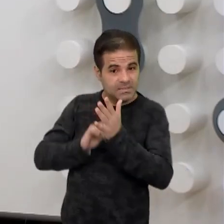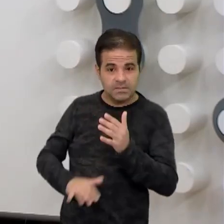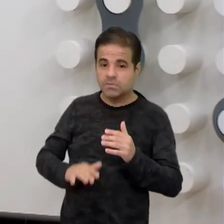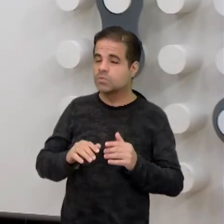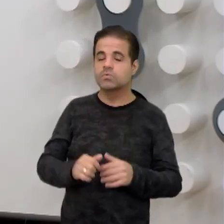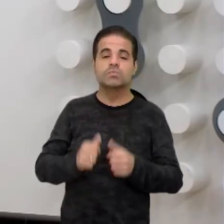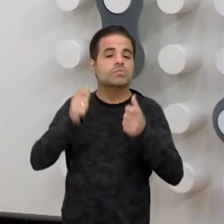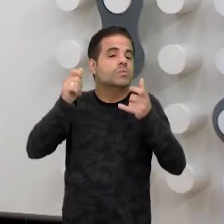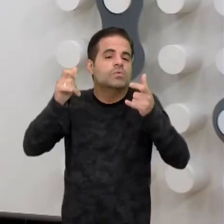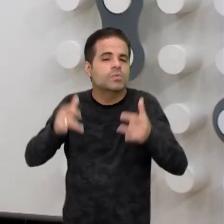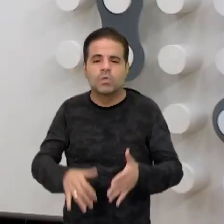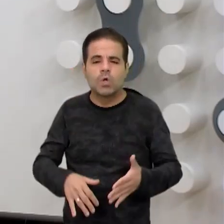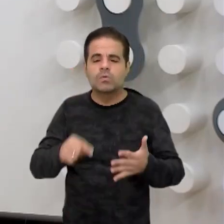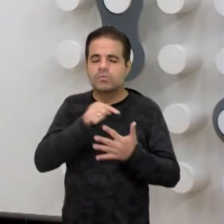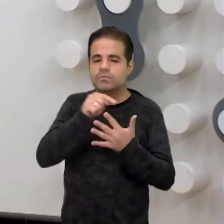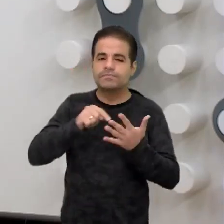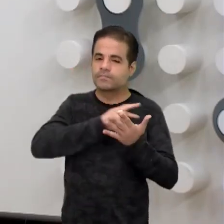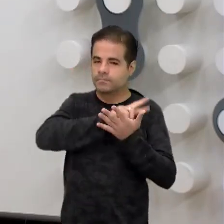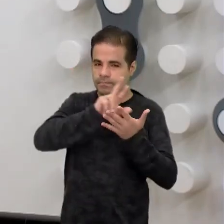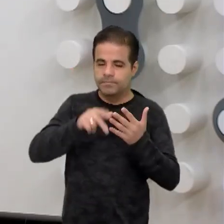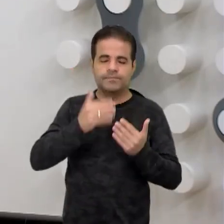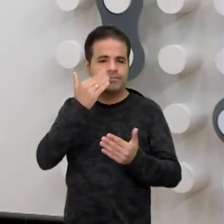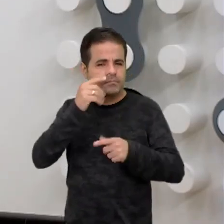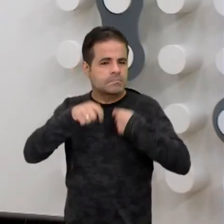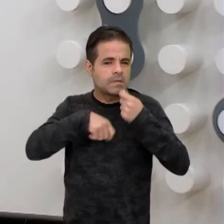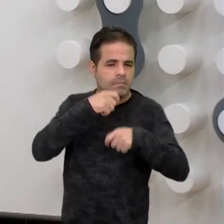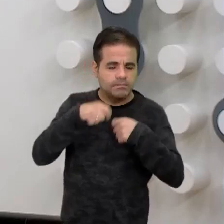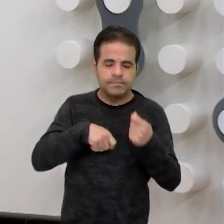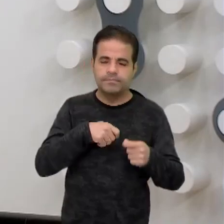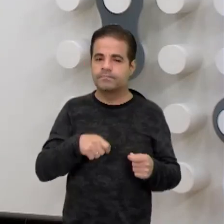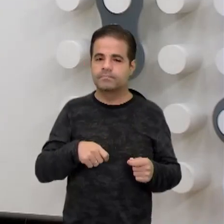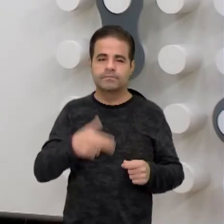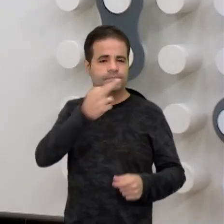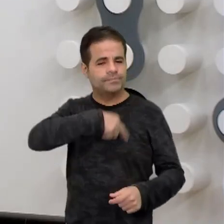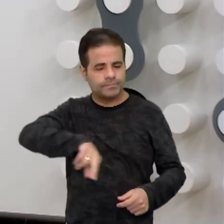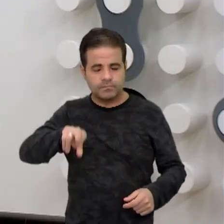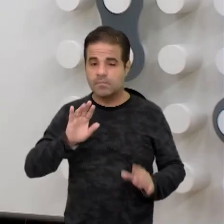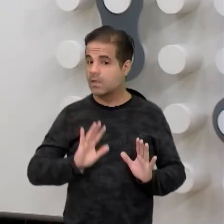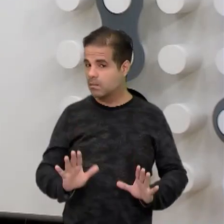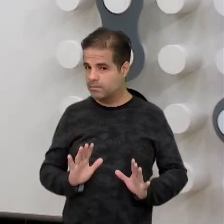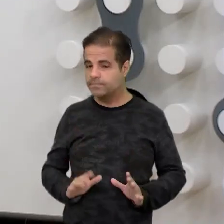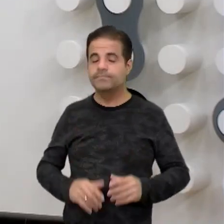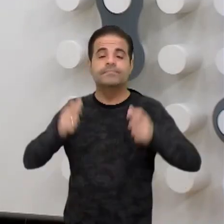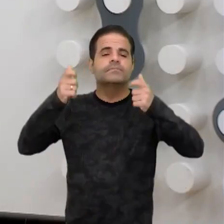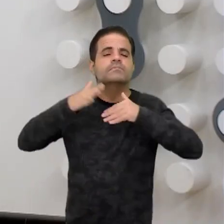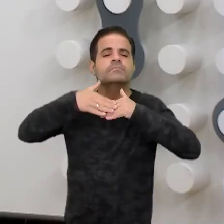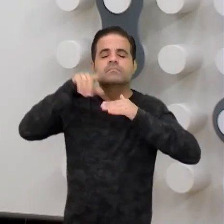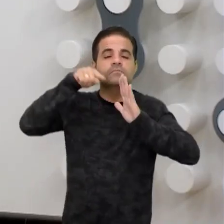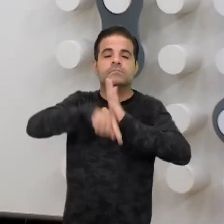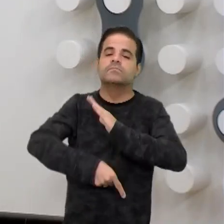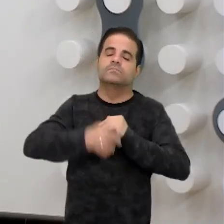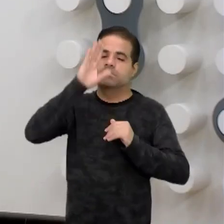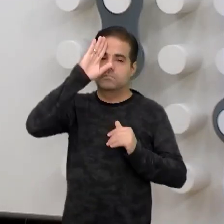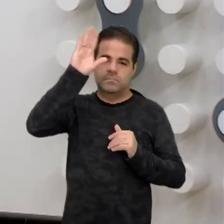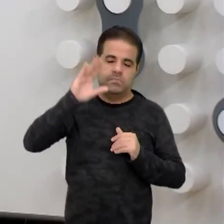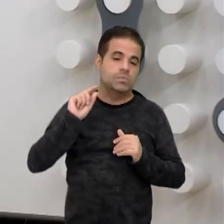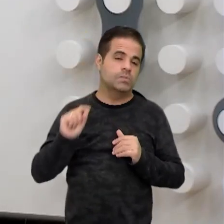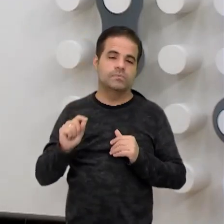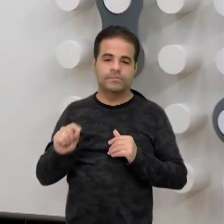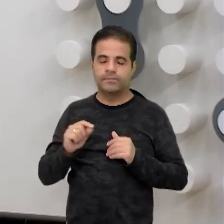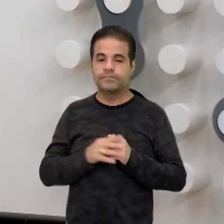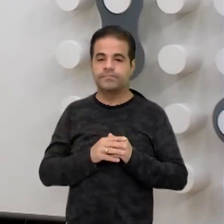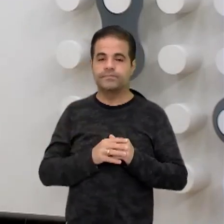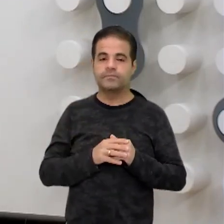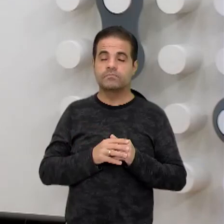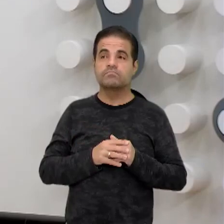vai falar tanto desses outros aspectos alimentares, religiosos, mas vai falar principalmente